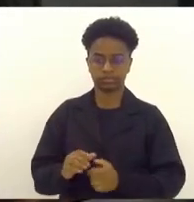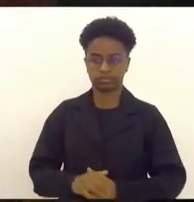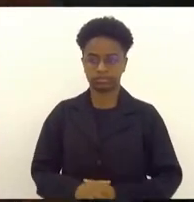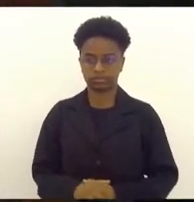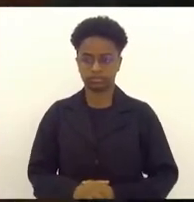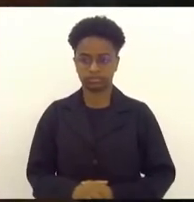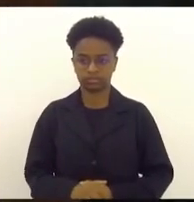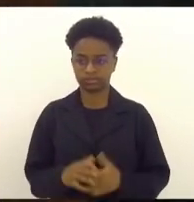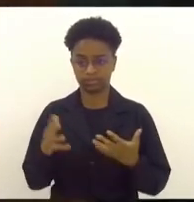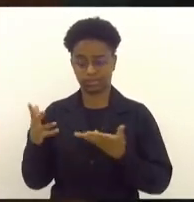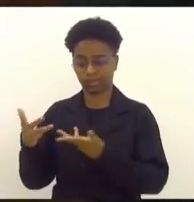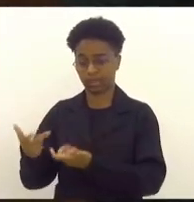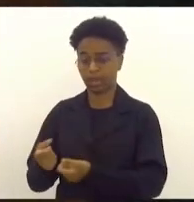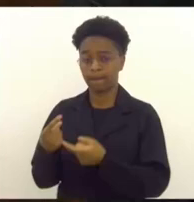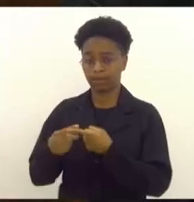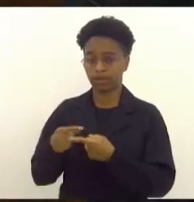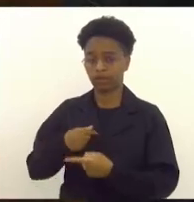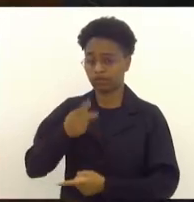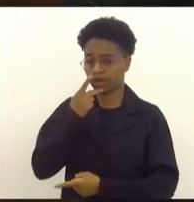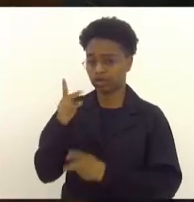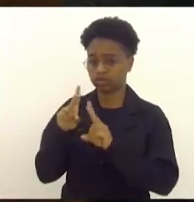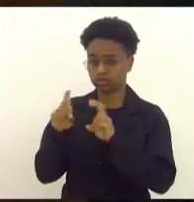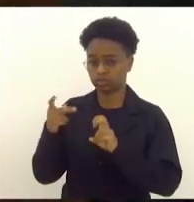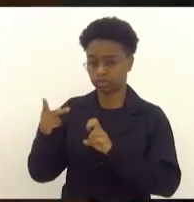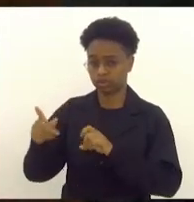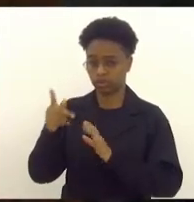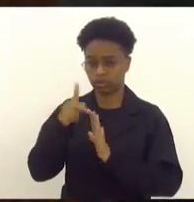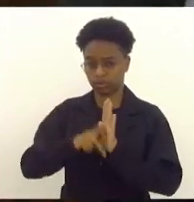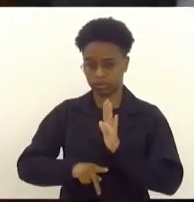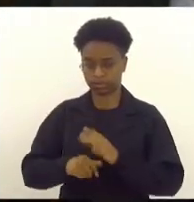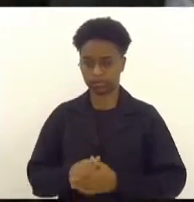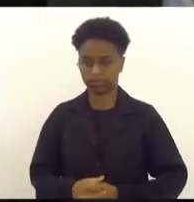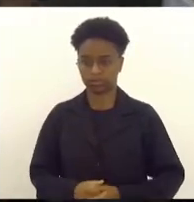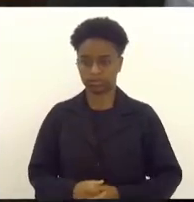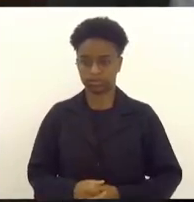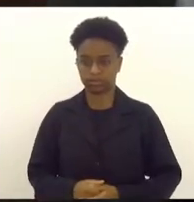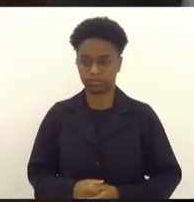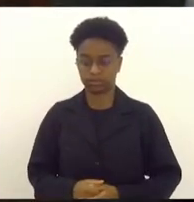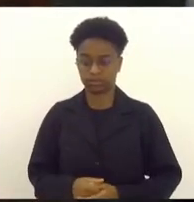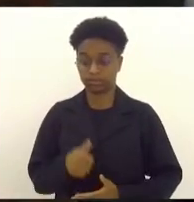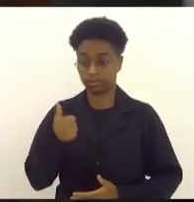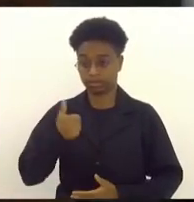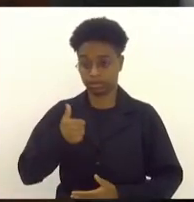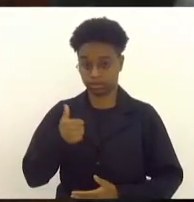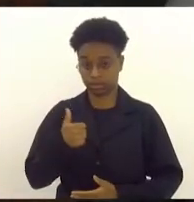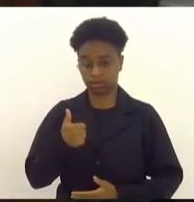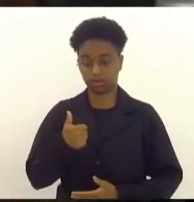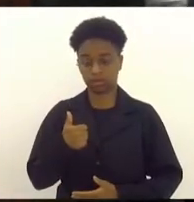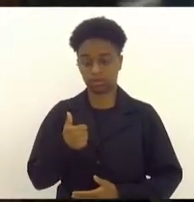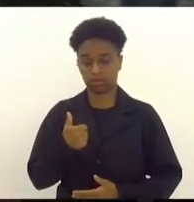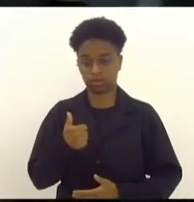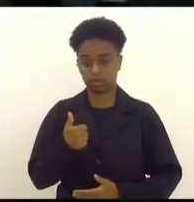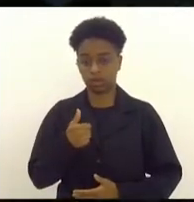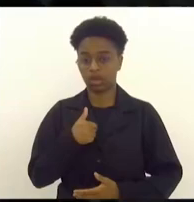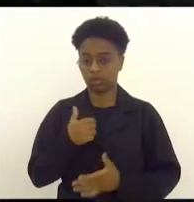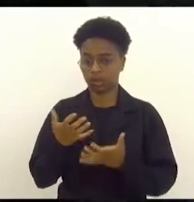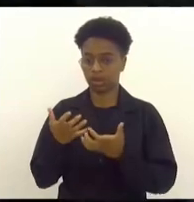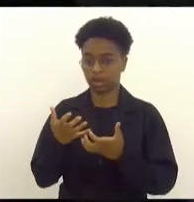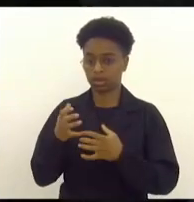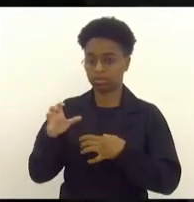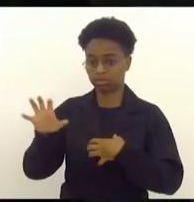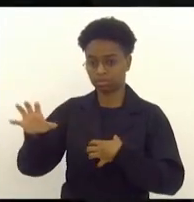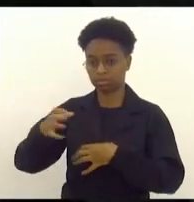iluminada porque eu vou me referir ao vosso projeto o primeiro eu queria como vossa excelência me